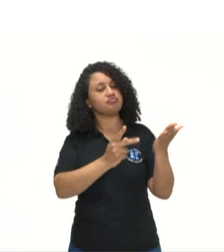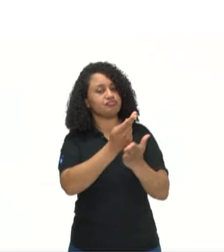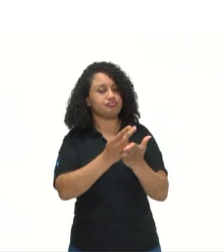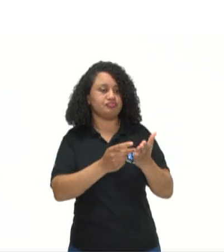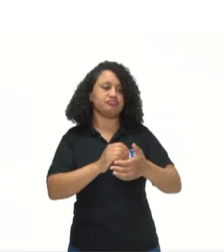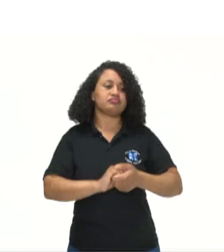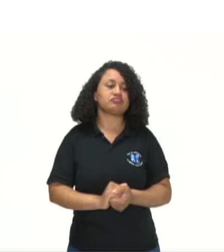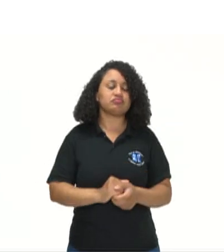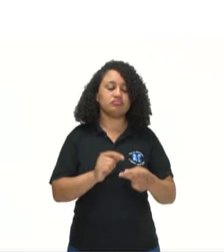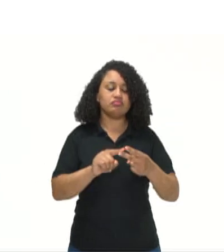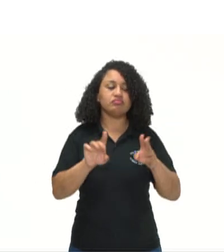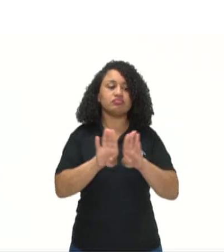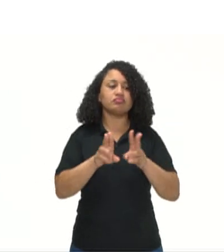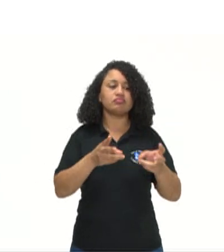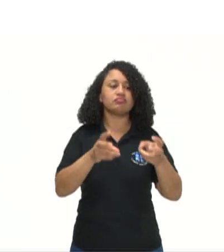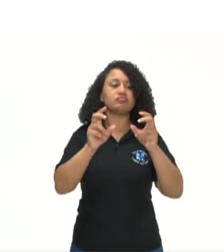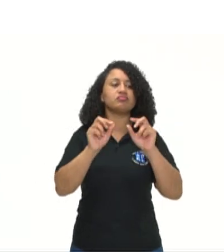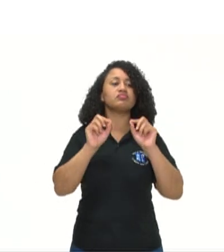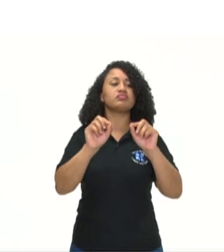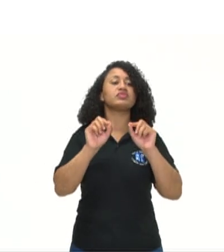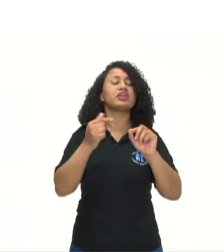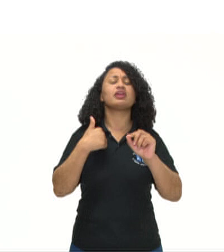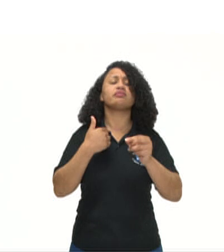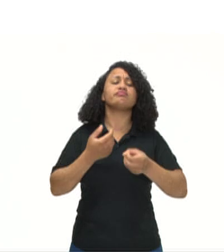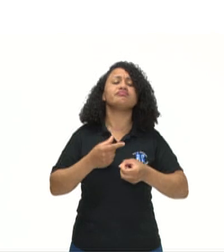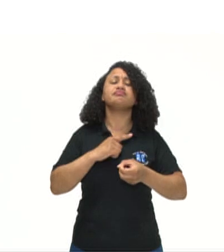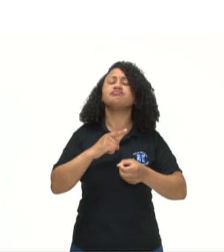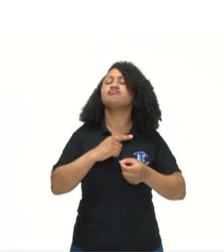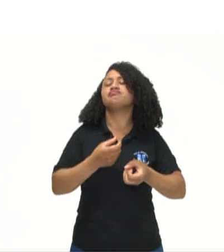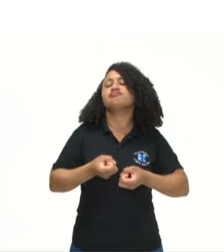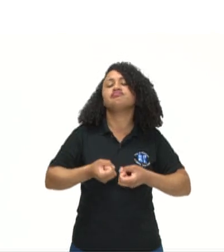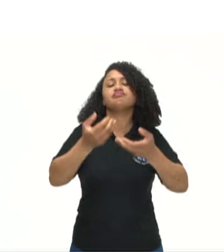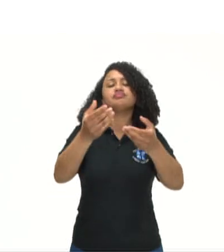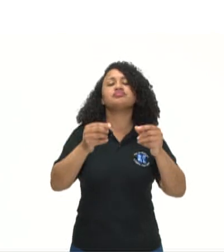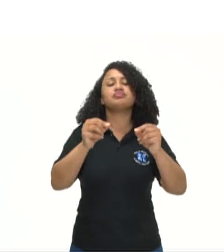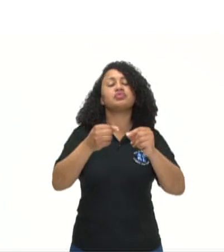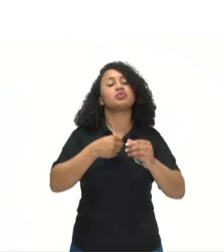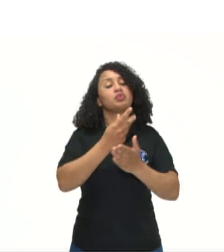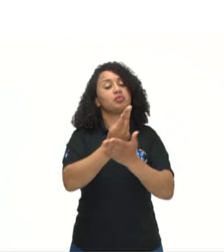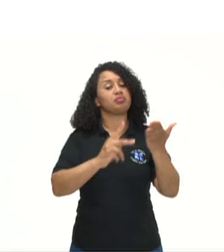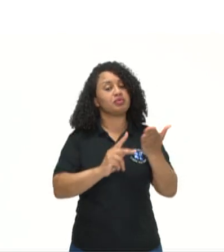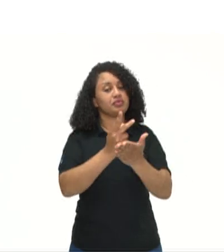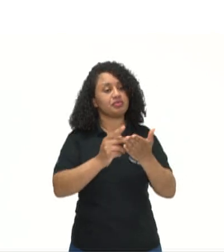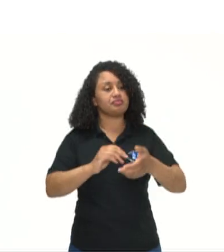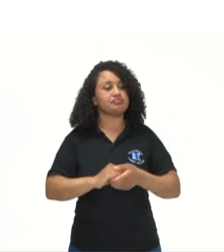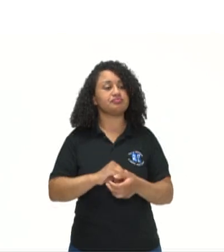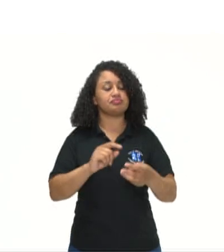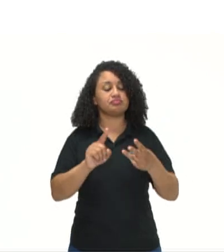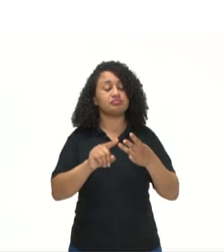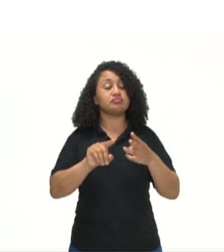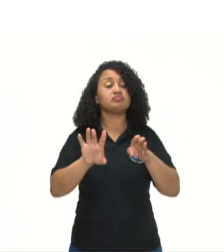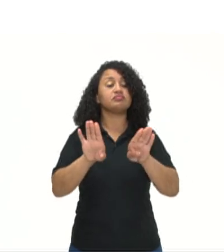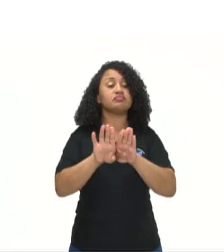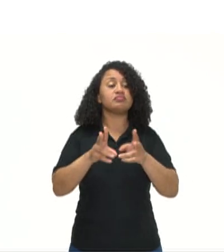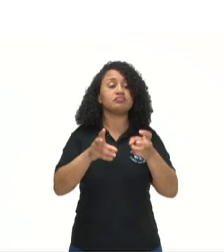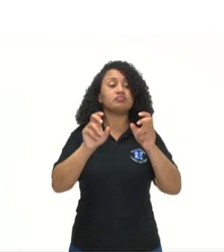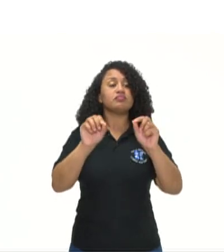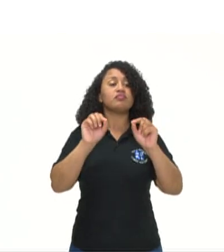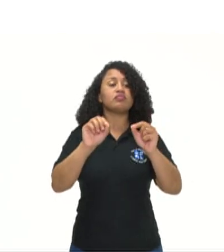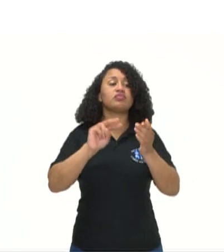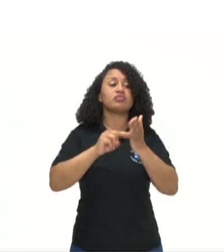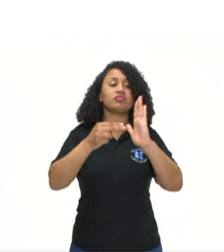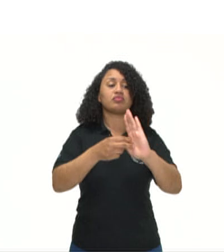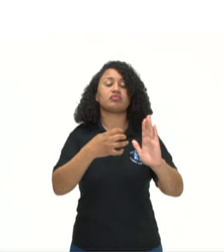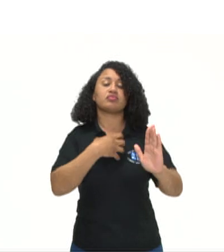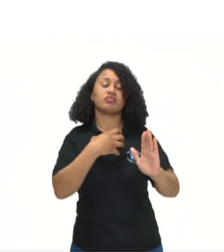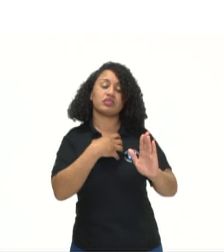poema, identificar a voz presente no poema, reconhecer os efeitos de sentido produzidos